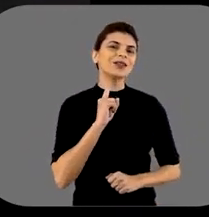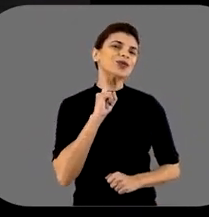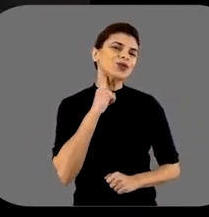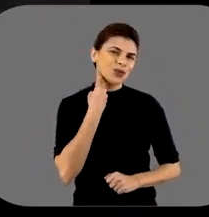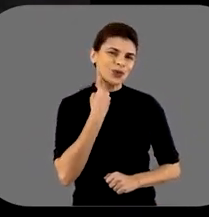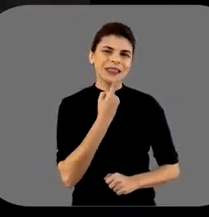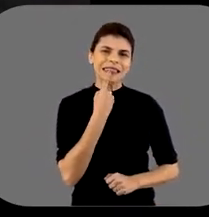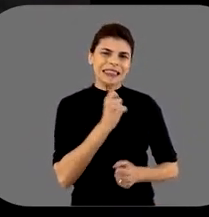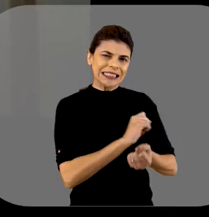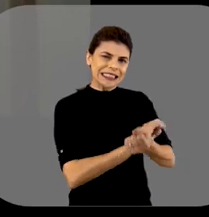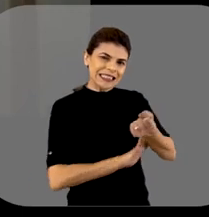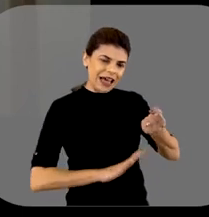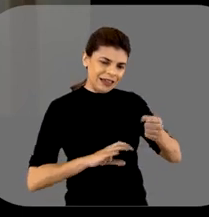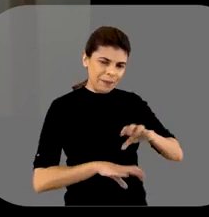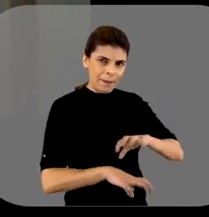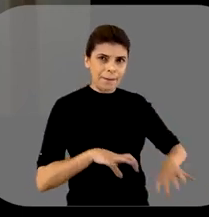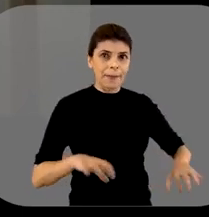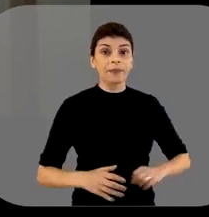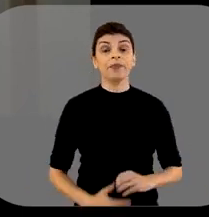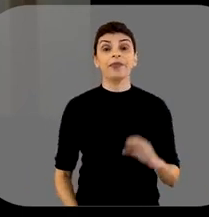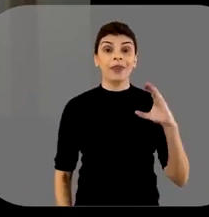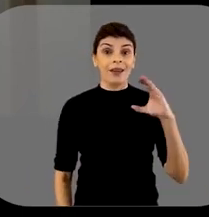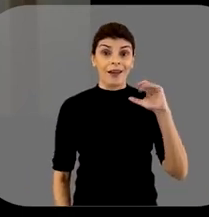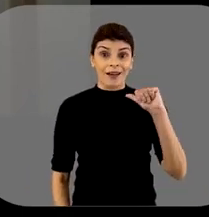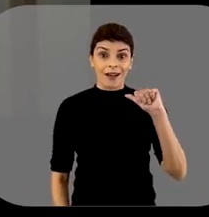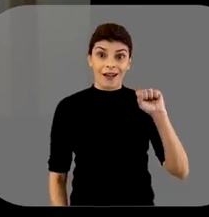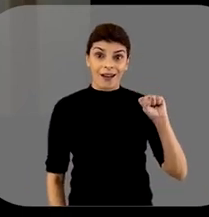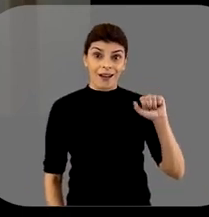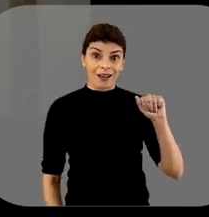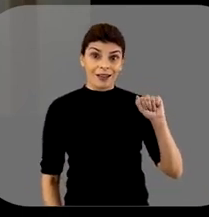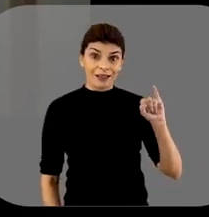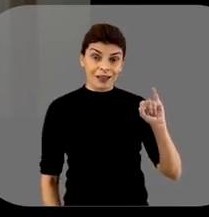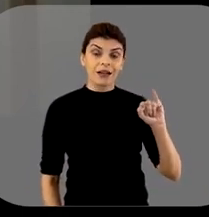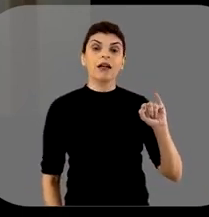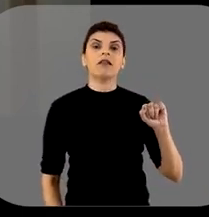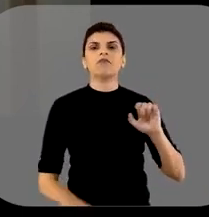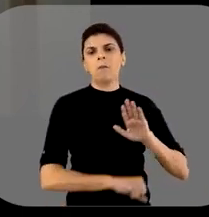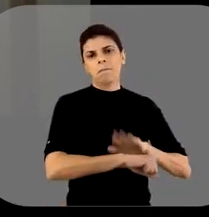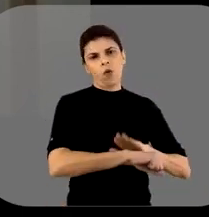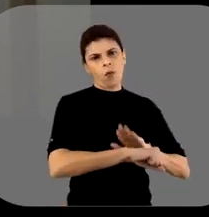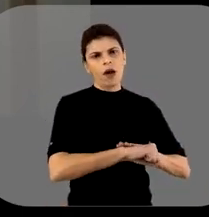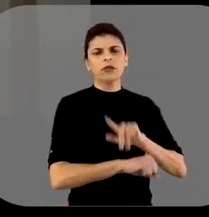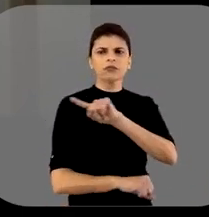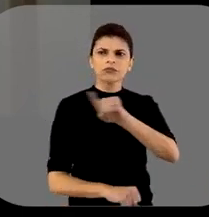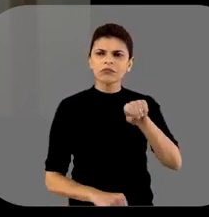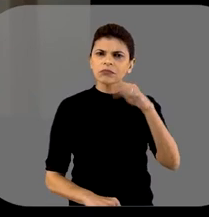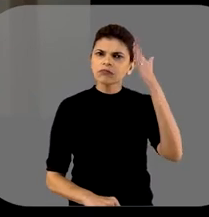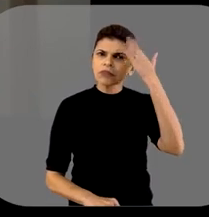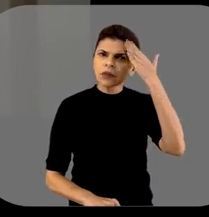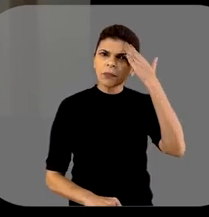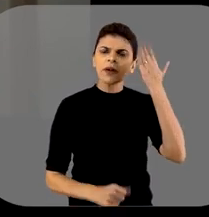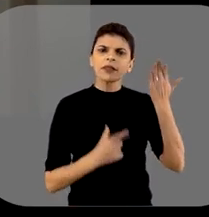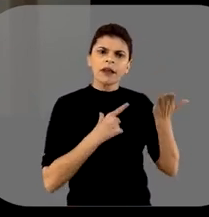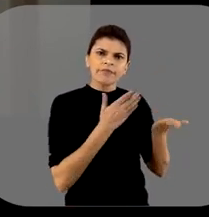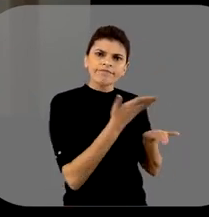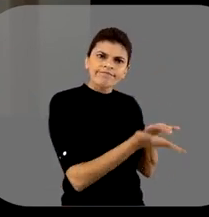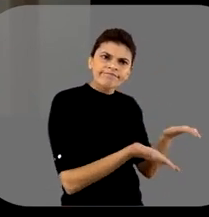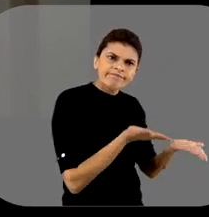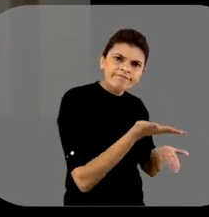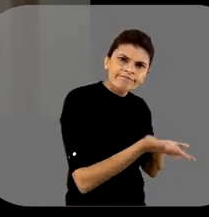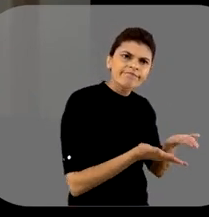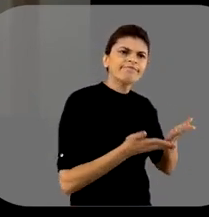sangue coagulado. A CASAI, ela era um momento para você pegar terapias